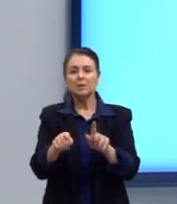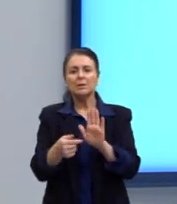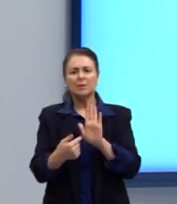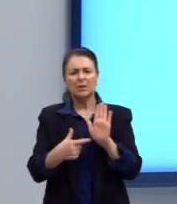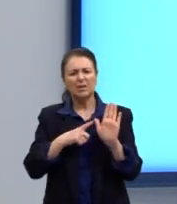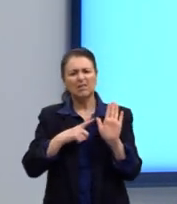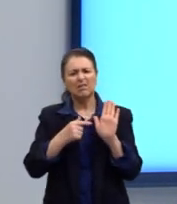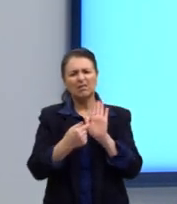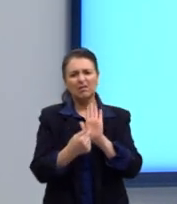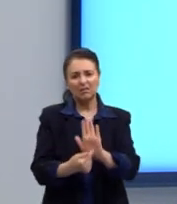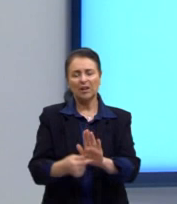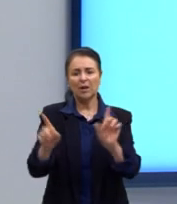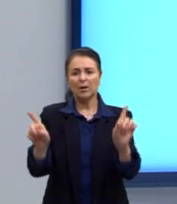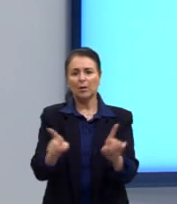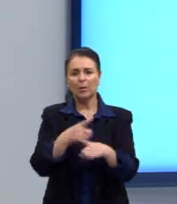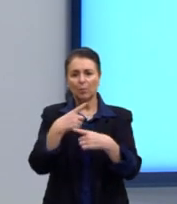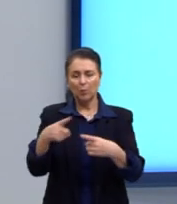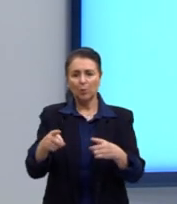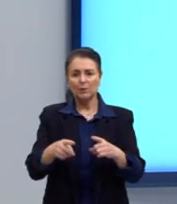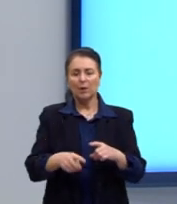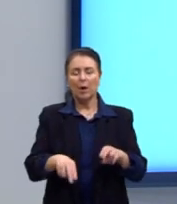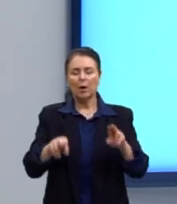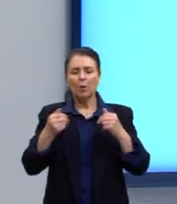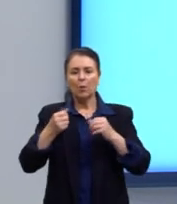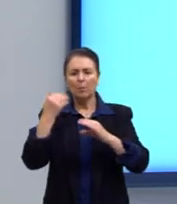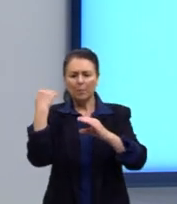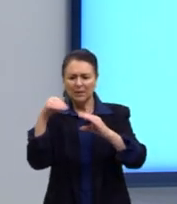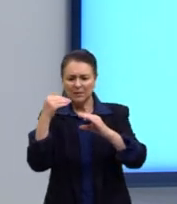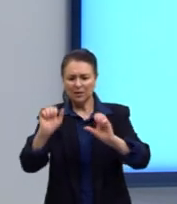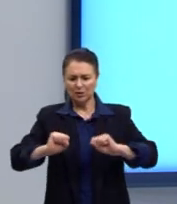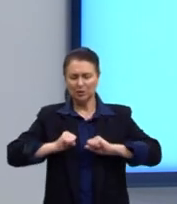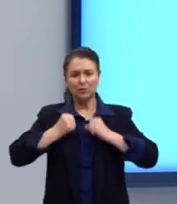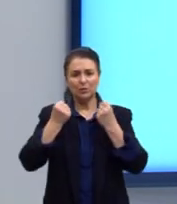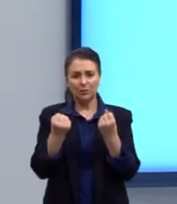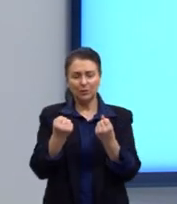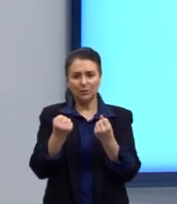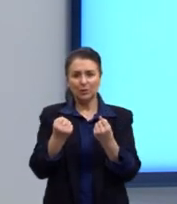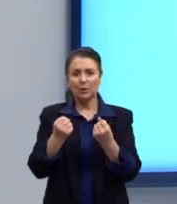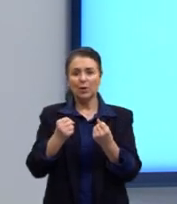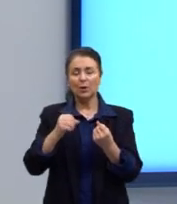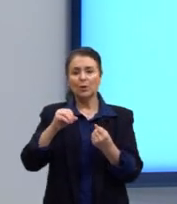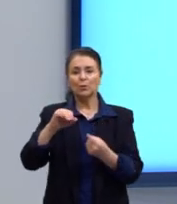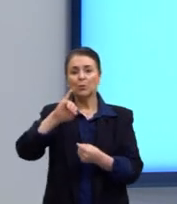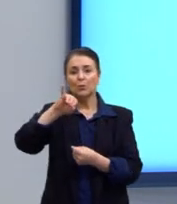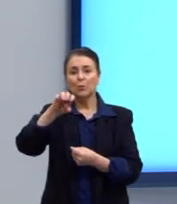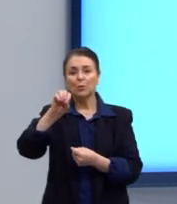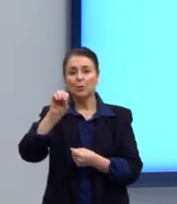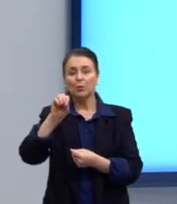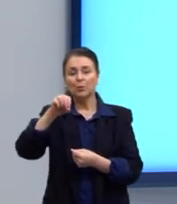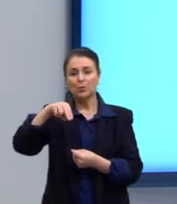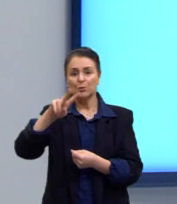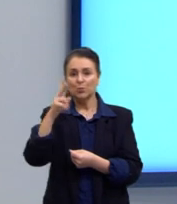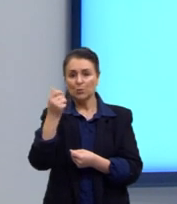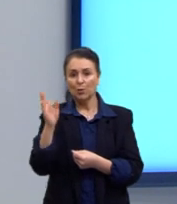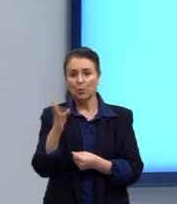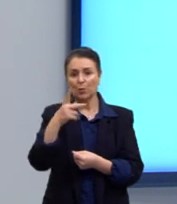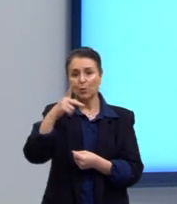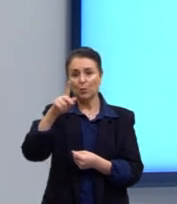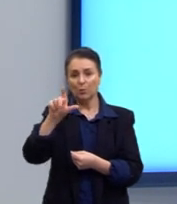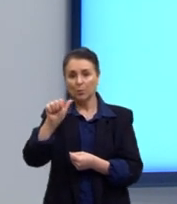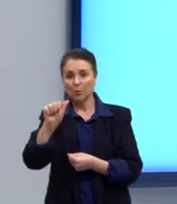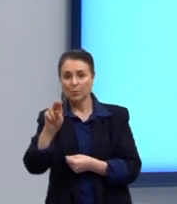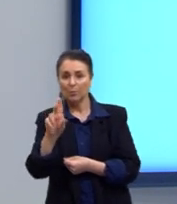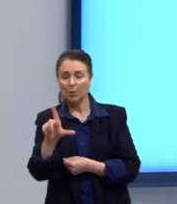né com mensagens de força nas suas palavras como é o caso do John Lennon e do Paul McCartney